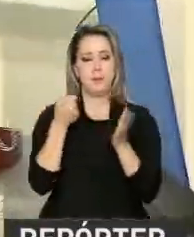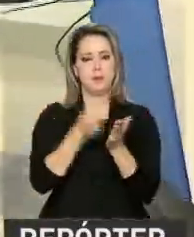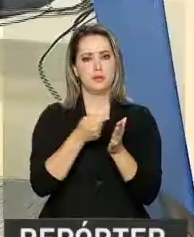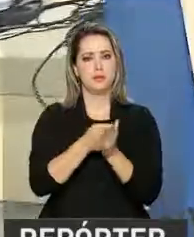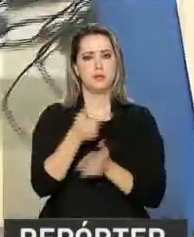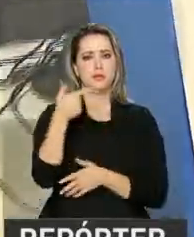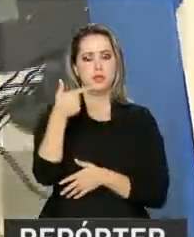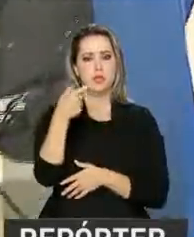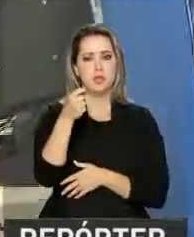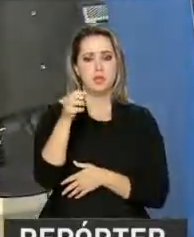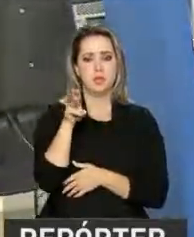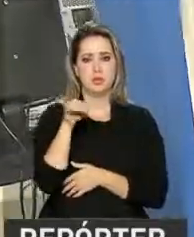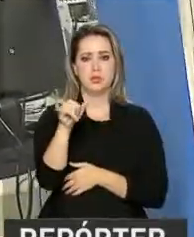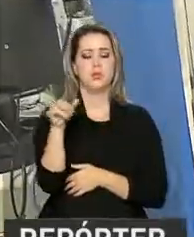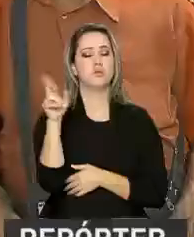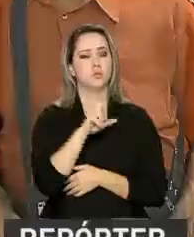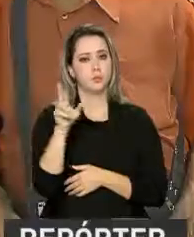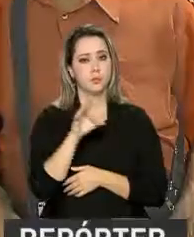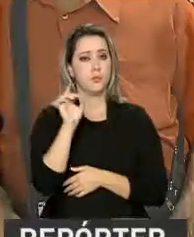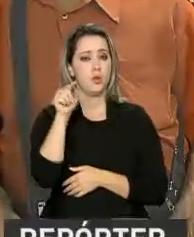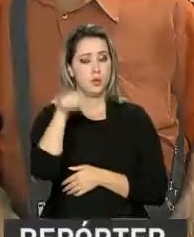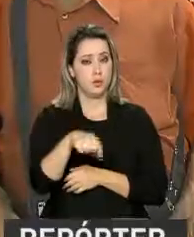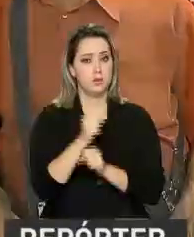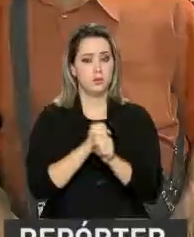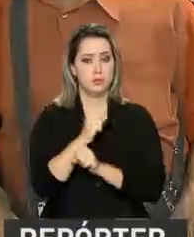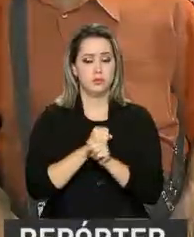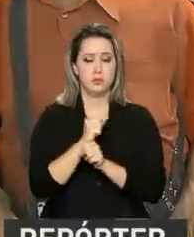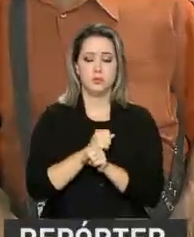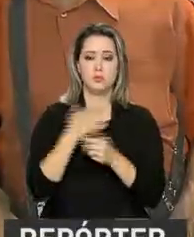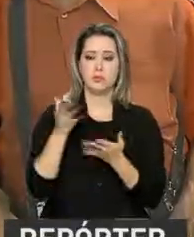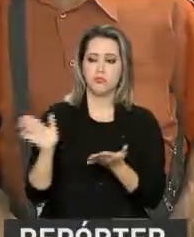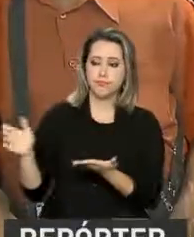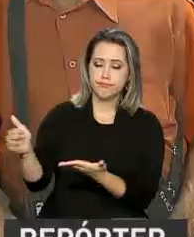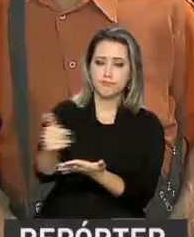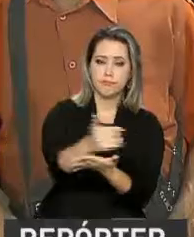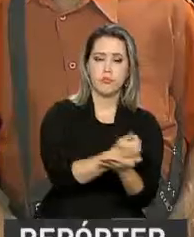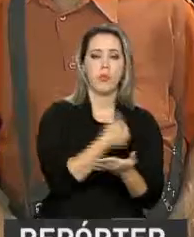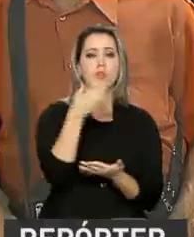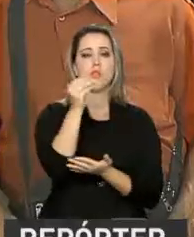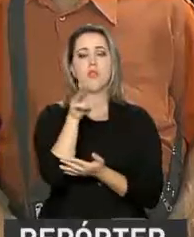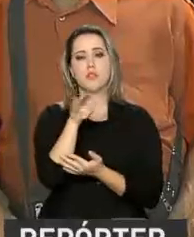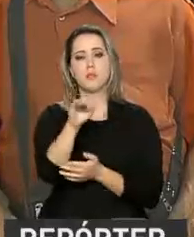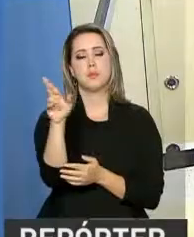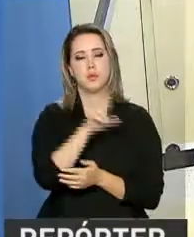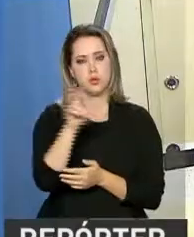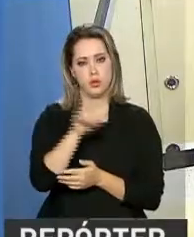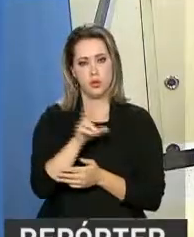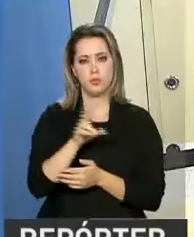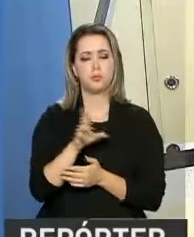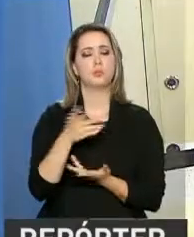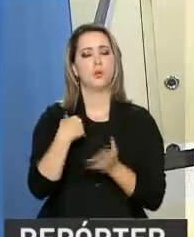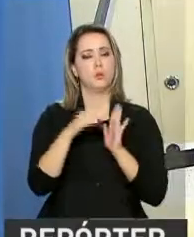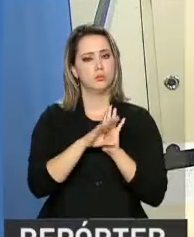200 bilhões de reais só para este ano e deverão ser arrecadados 10 bilhões de reais com